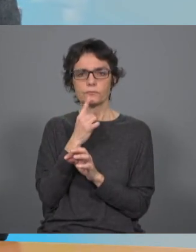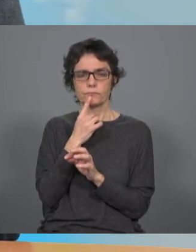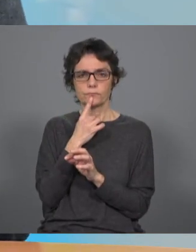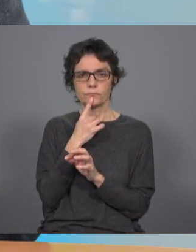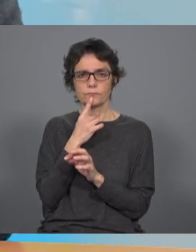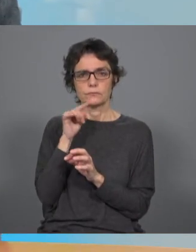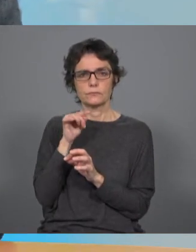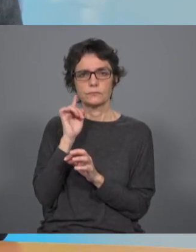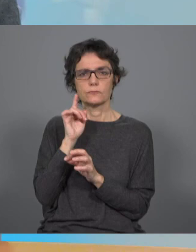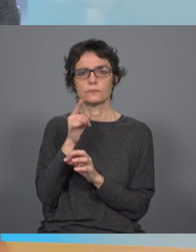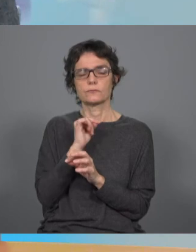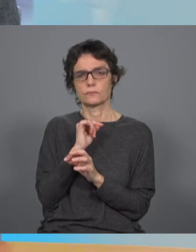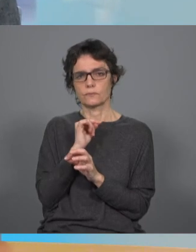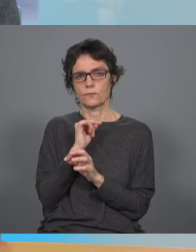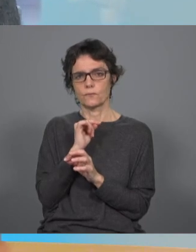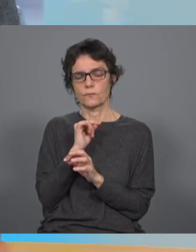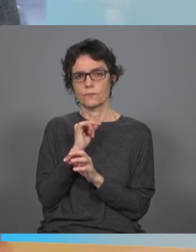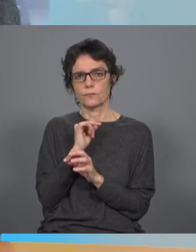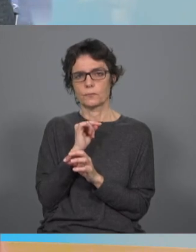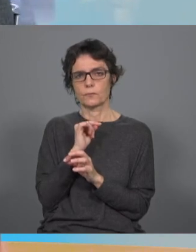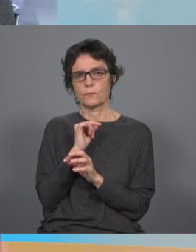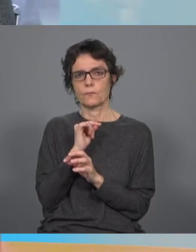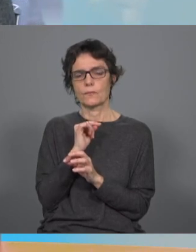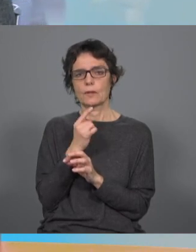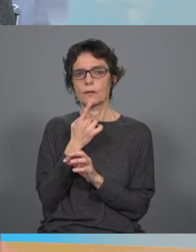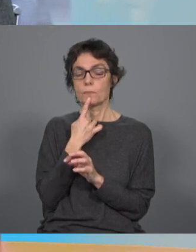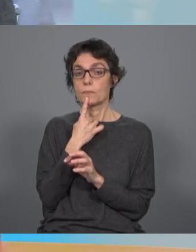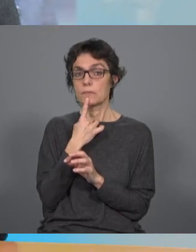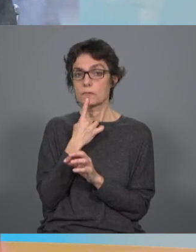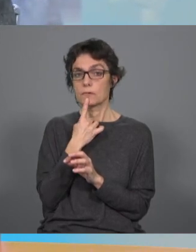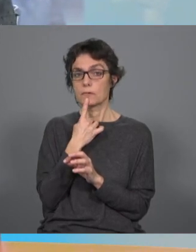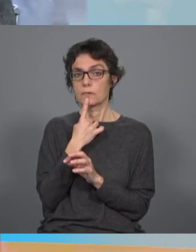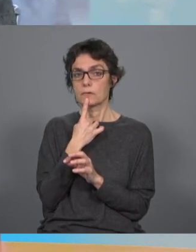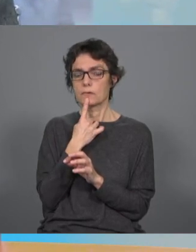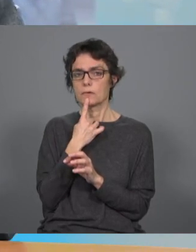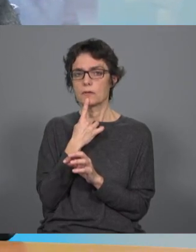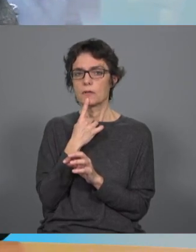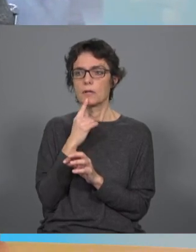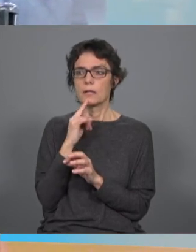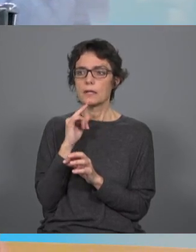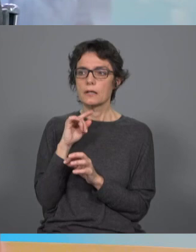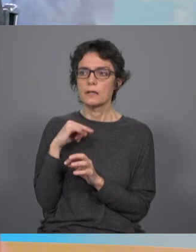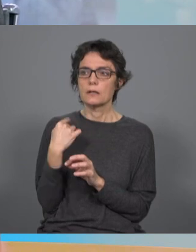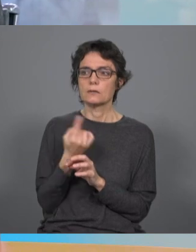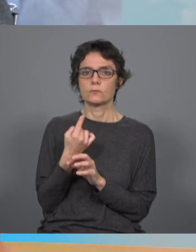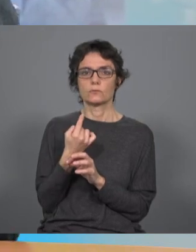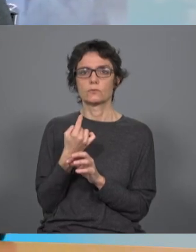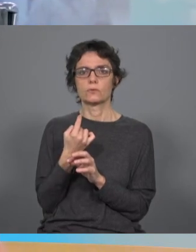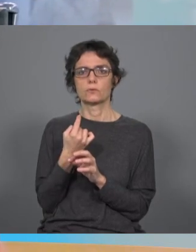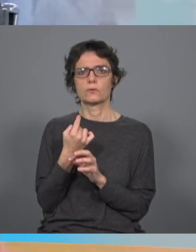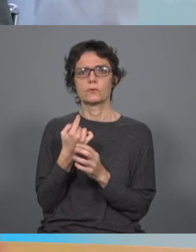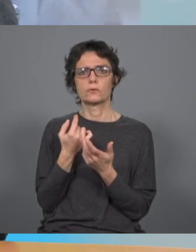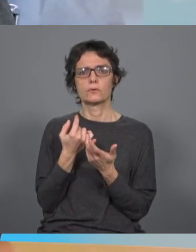lugar quase celebrativo, isto é, de integrar essa fragilidade no nosso contexto celebrativo, diante de Deus em primeiro lugar